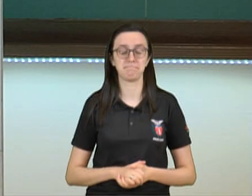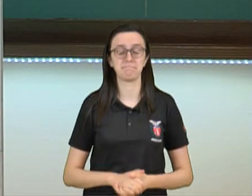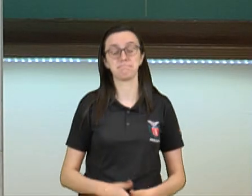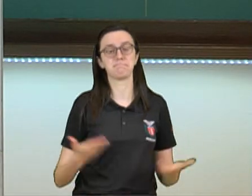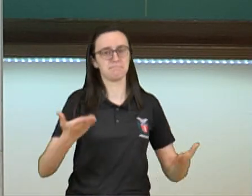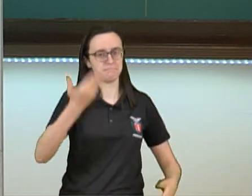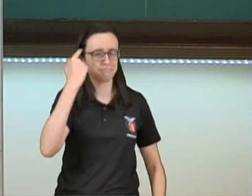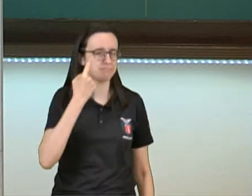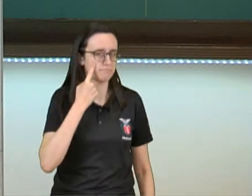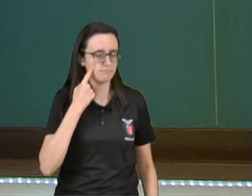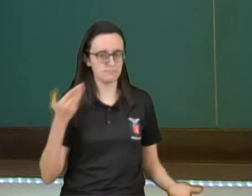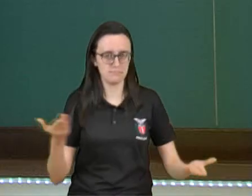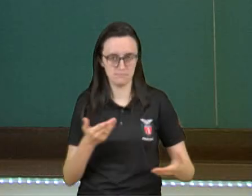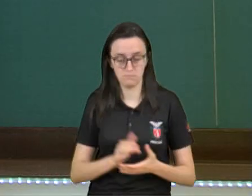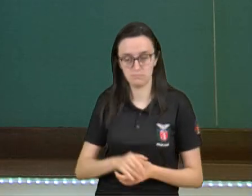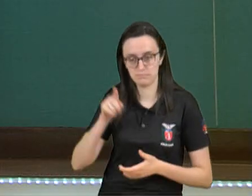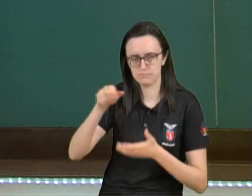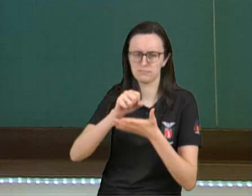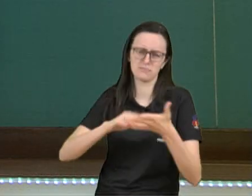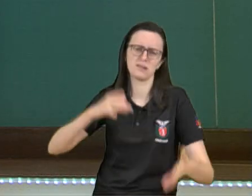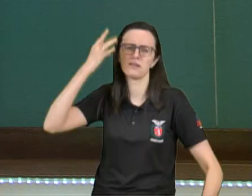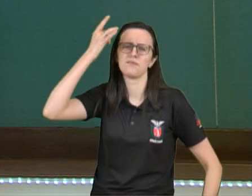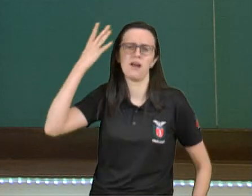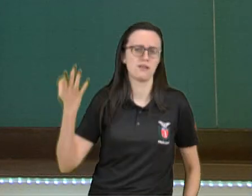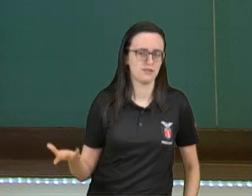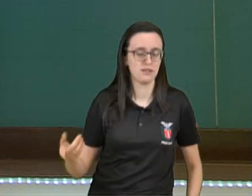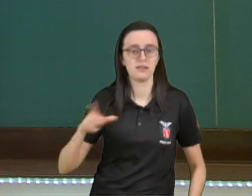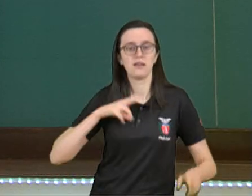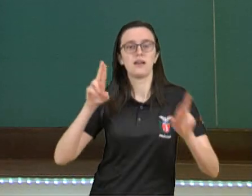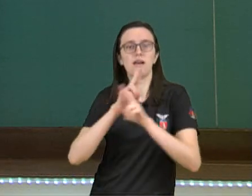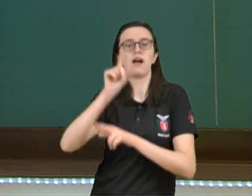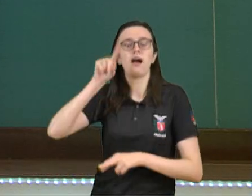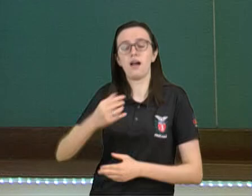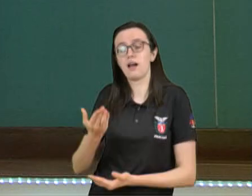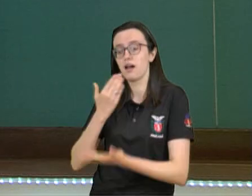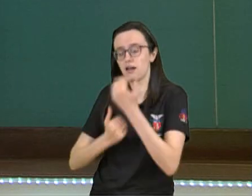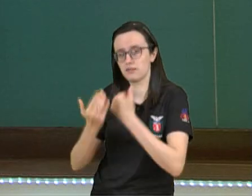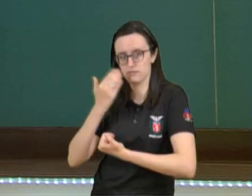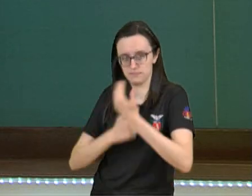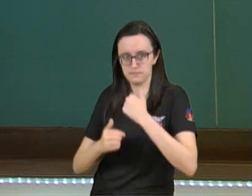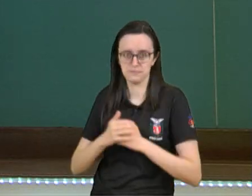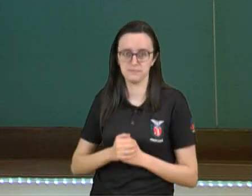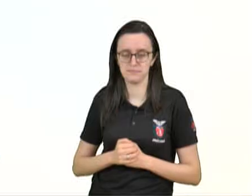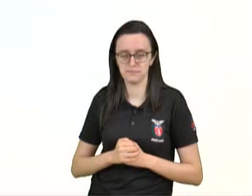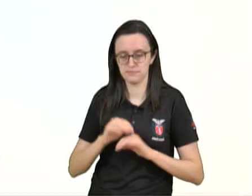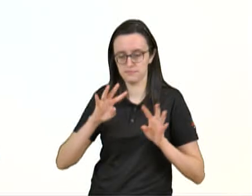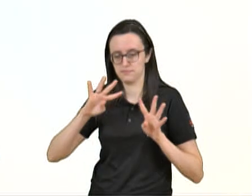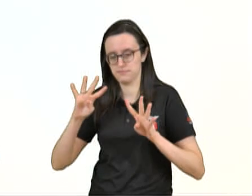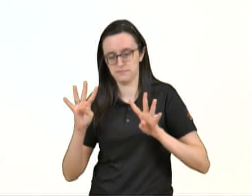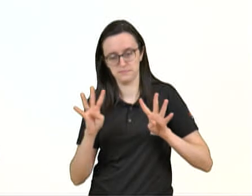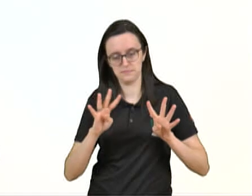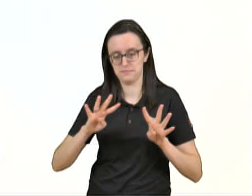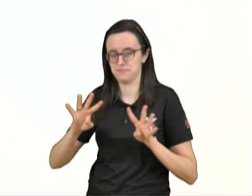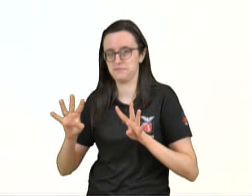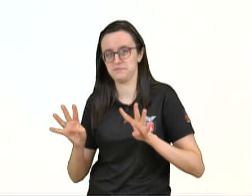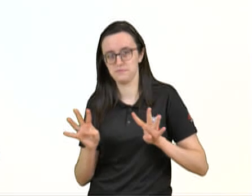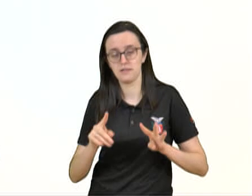Então vamos dar uma olhada? Esse exercício é muito fácil, está relacionado à nutrição. As algas são